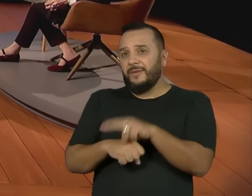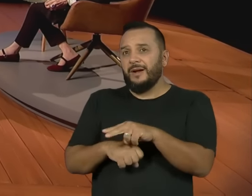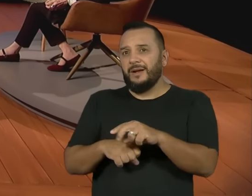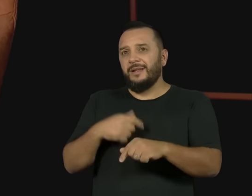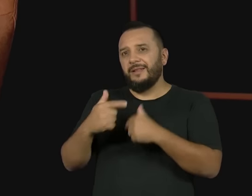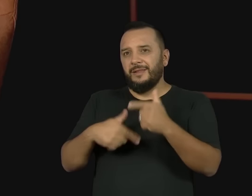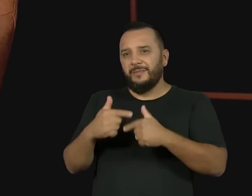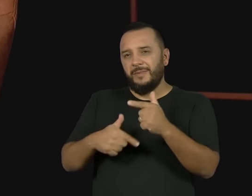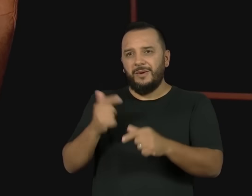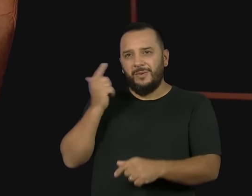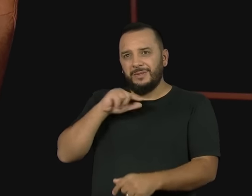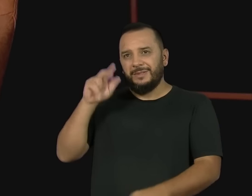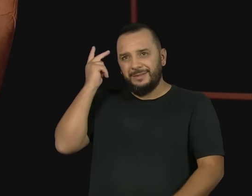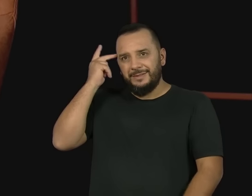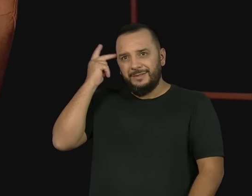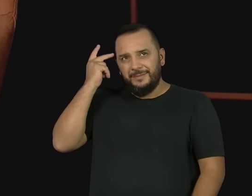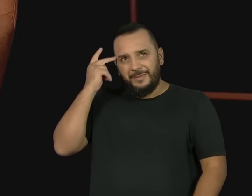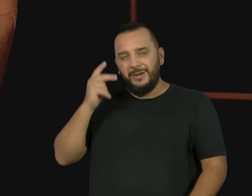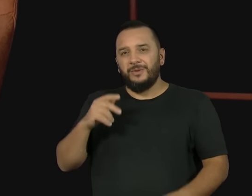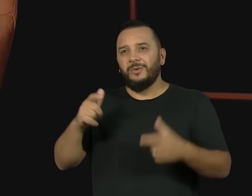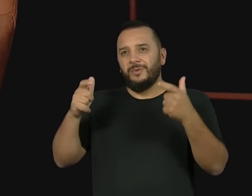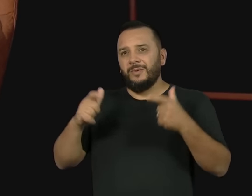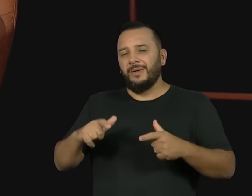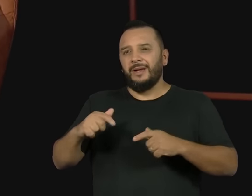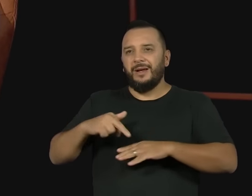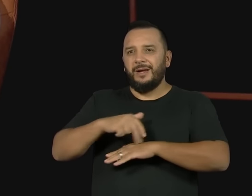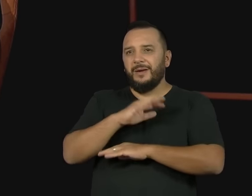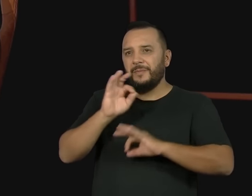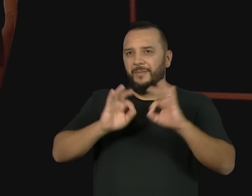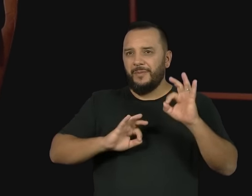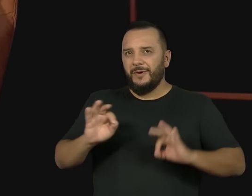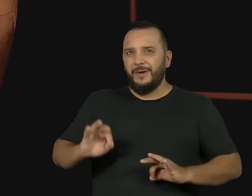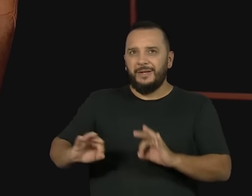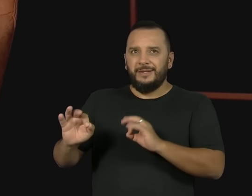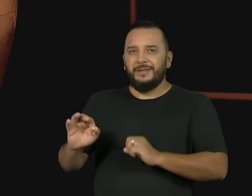Paulo, em casa de moda, como fazia antigamente.